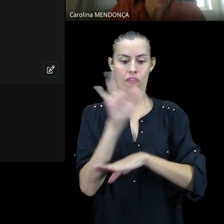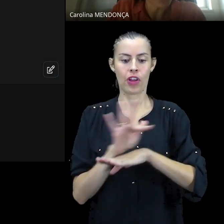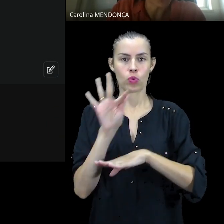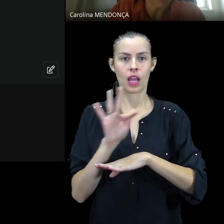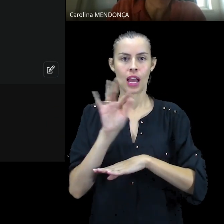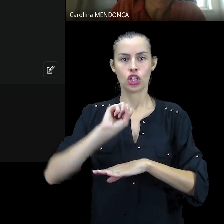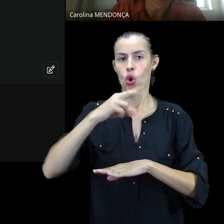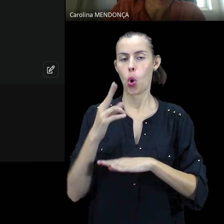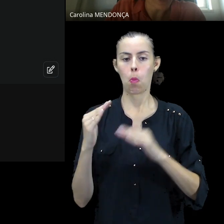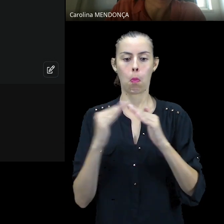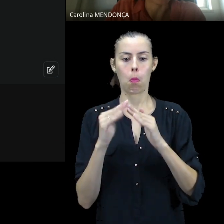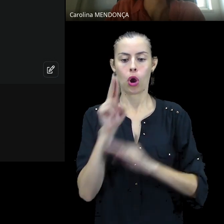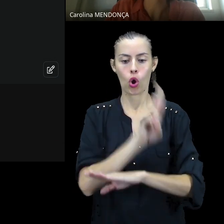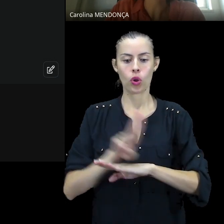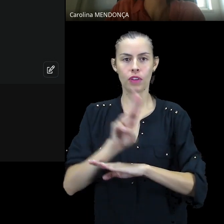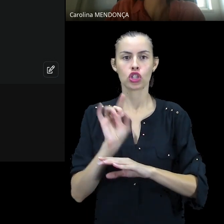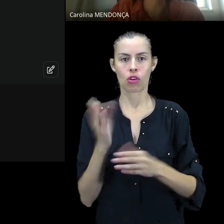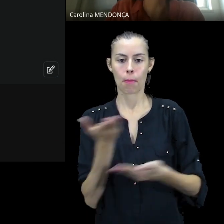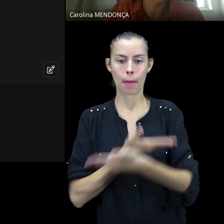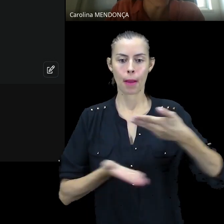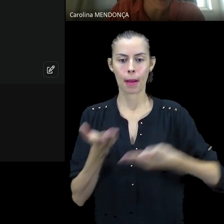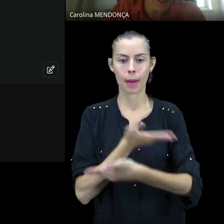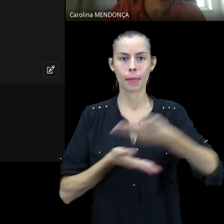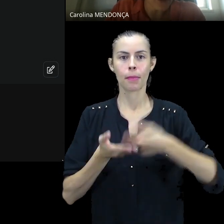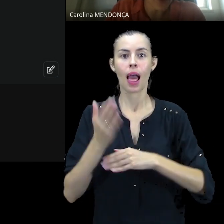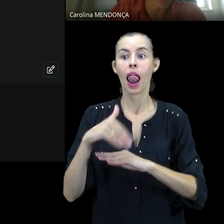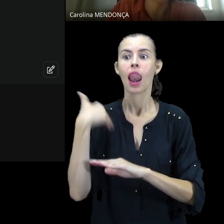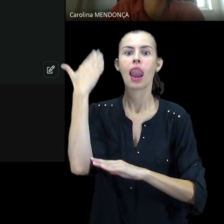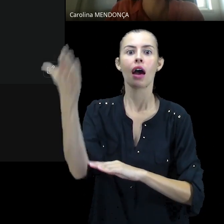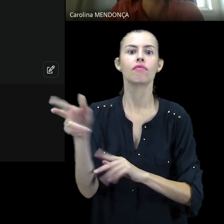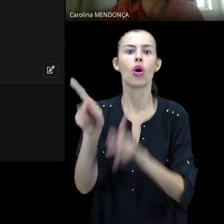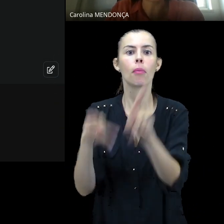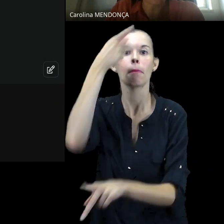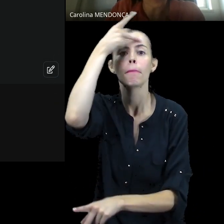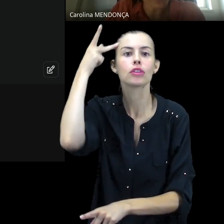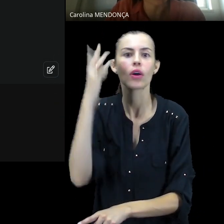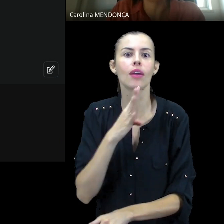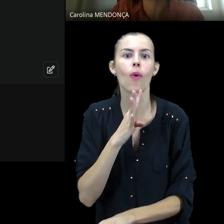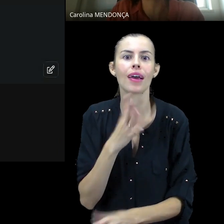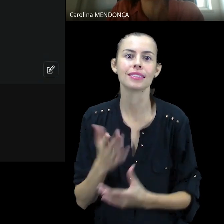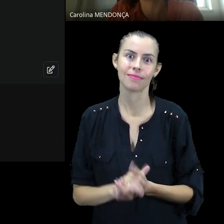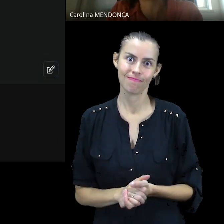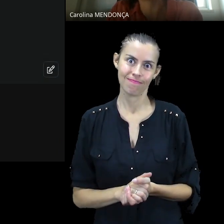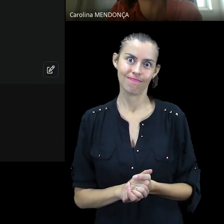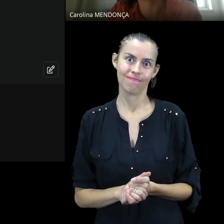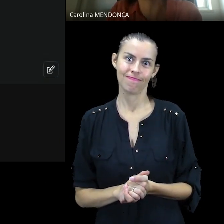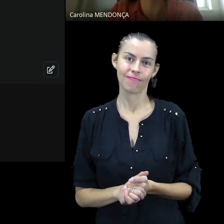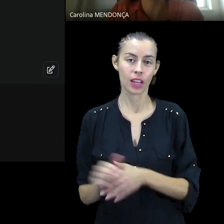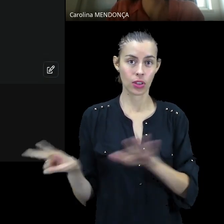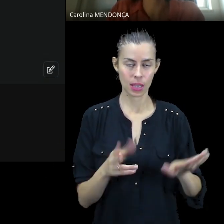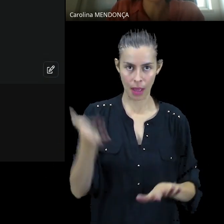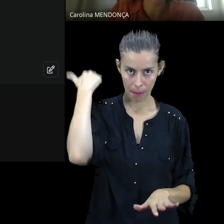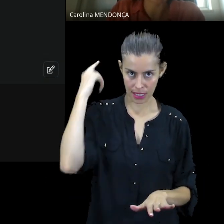tão importante, tão cara para a extensão. Além disso, a formação cidadã dos estudantes, a articulação entre ensino, pesquisa e